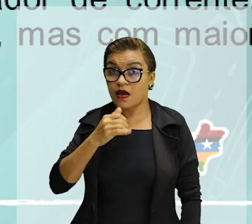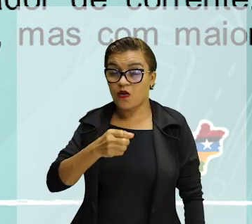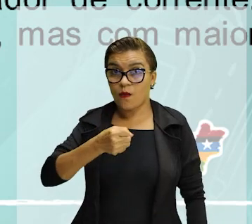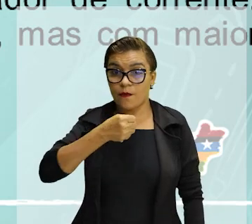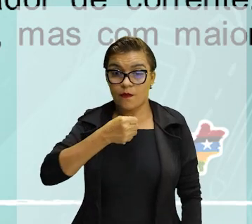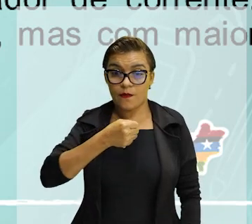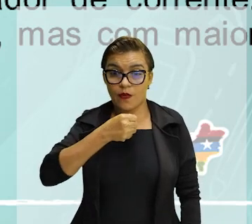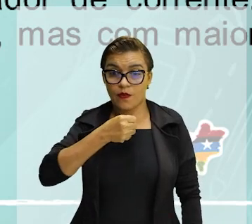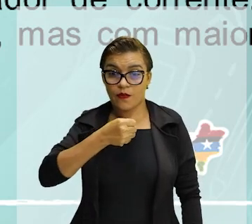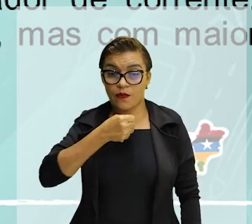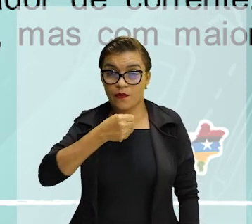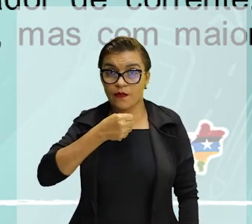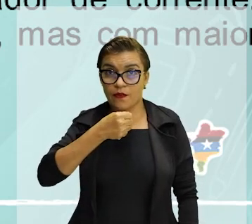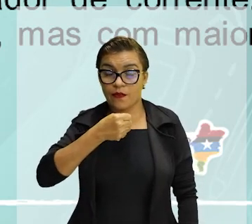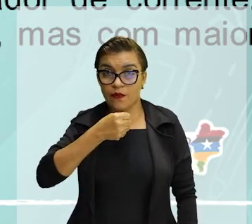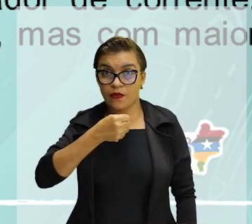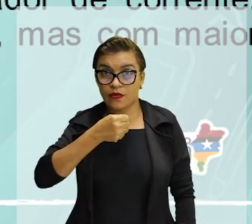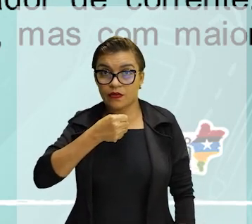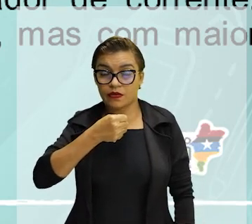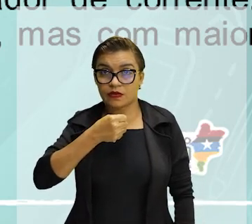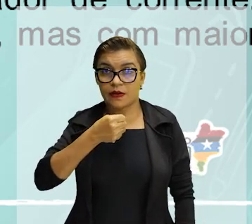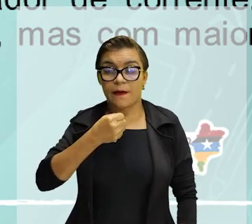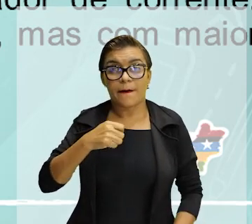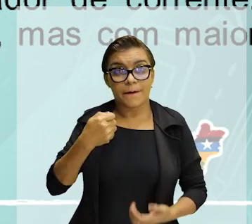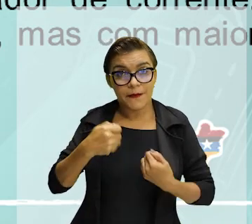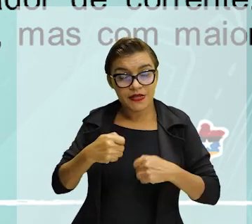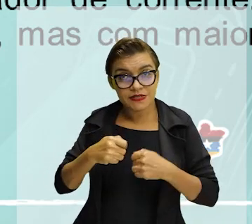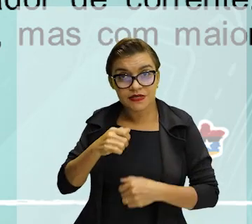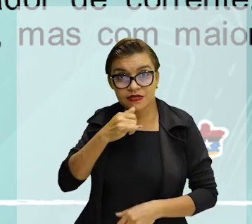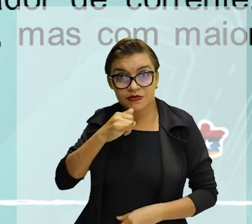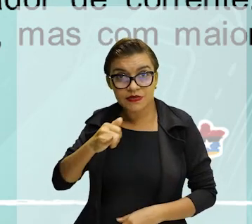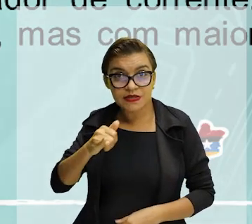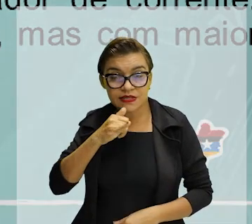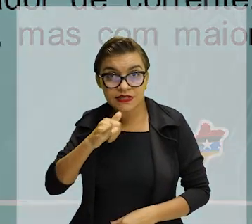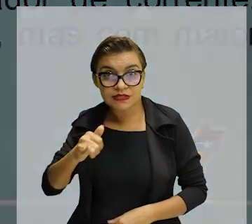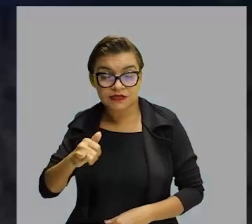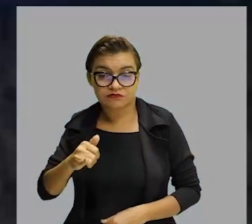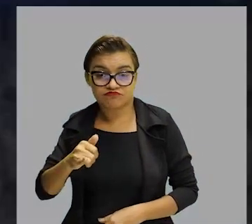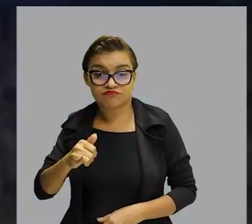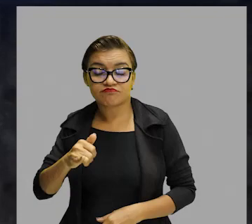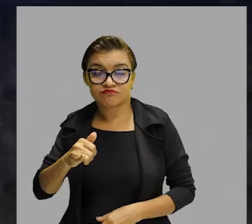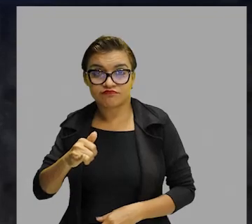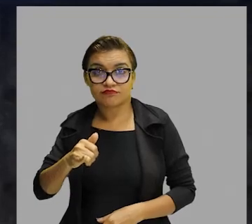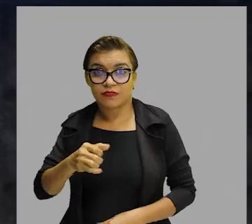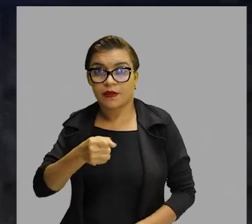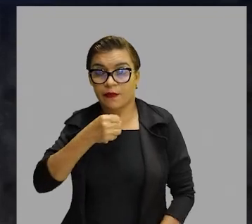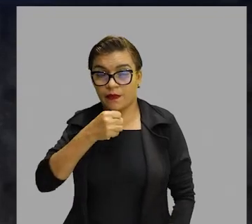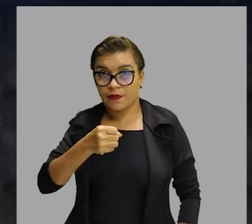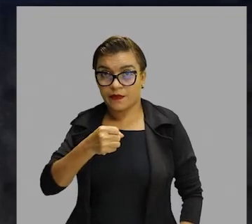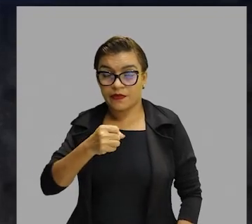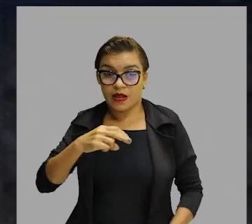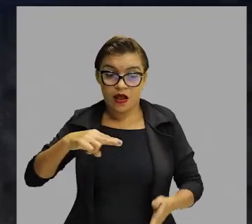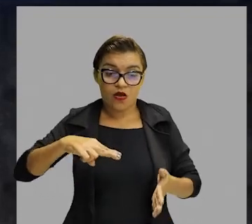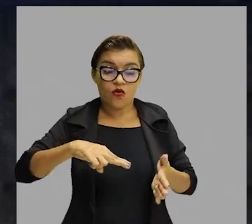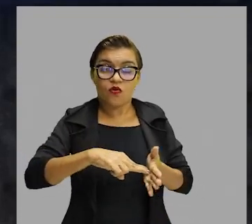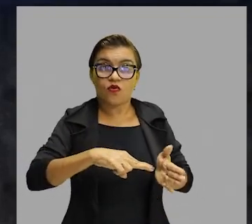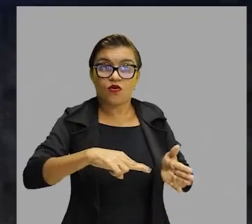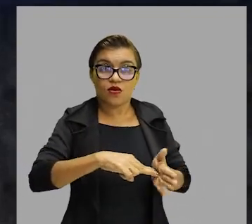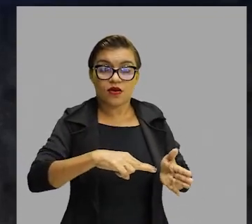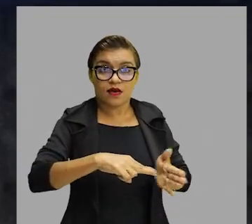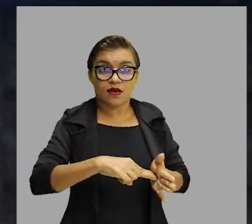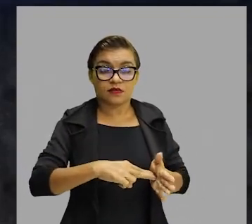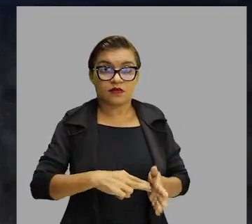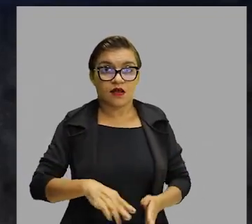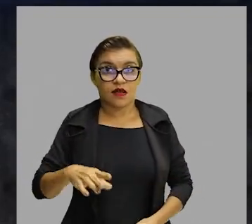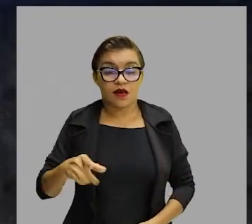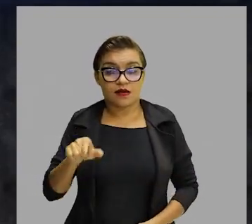de gerar som quando é aplicado a um alto-falante. Okay? Então,